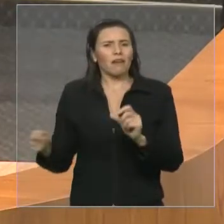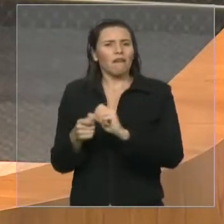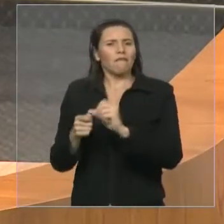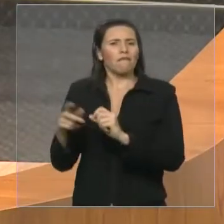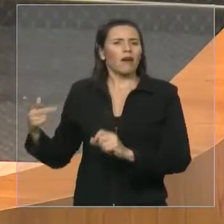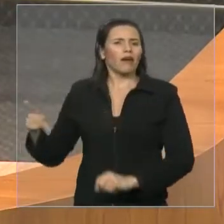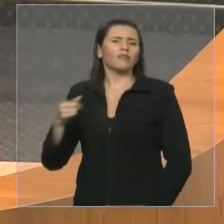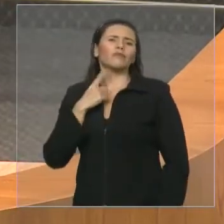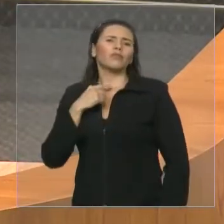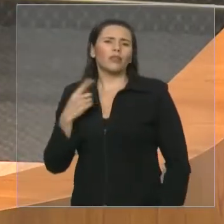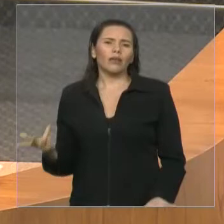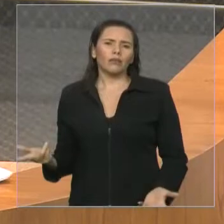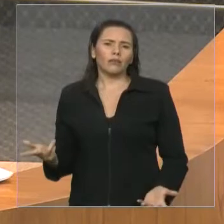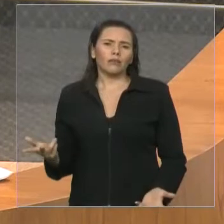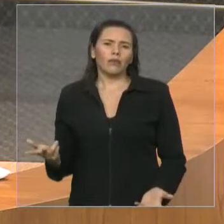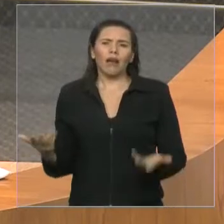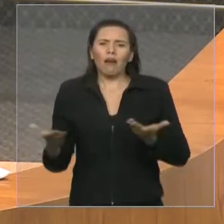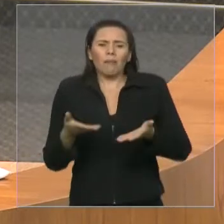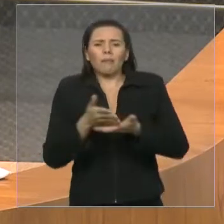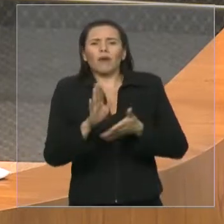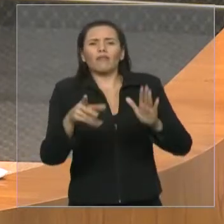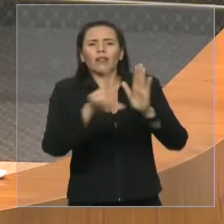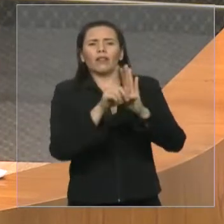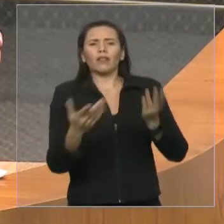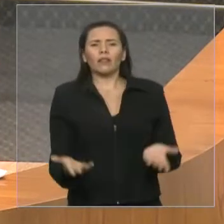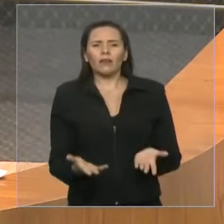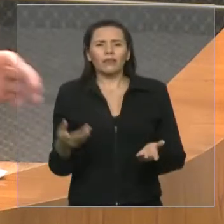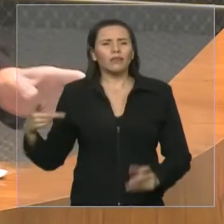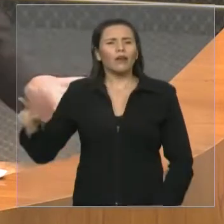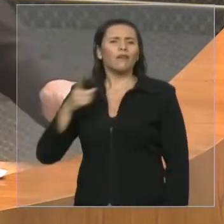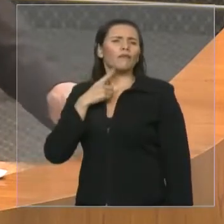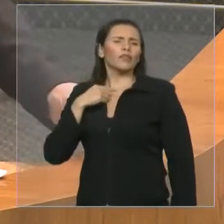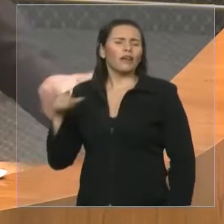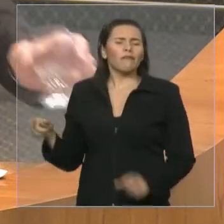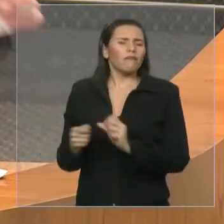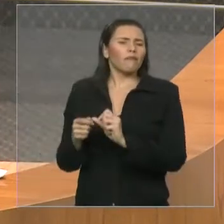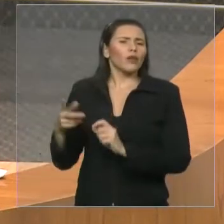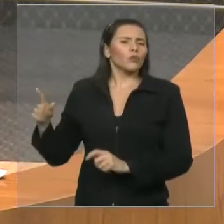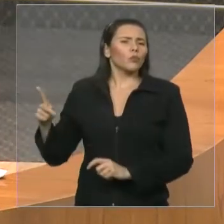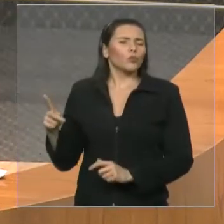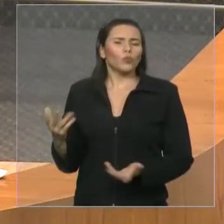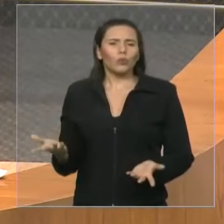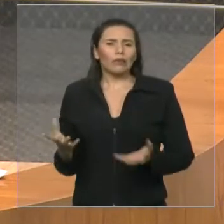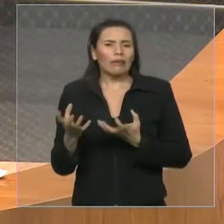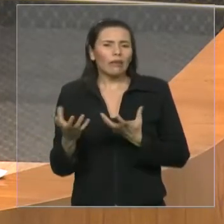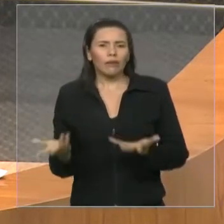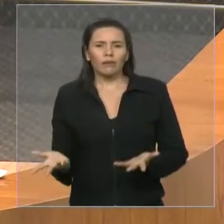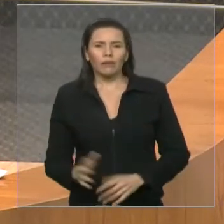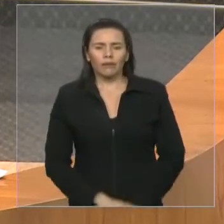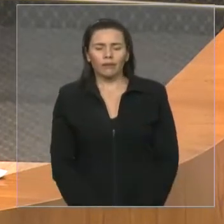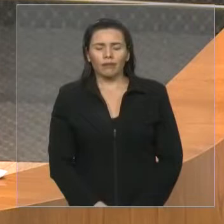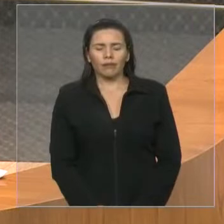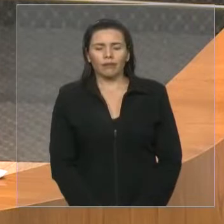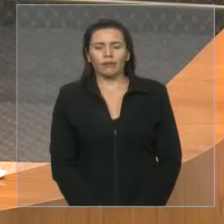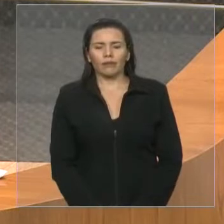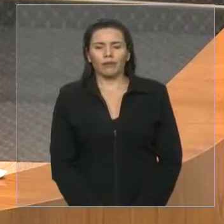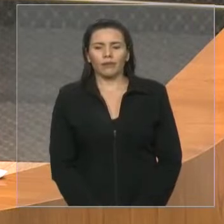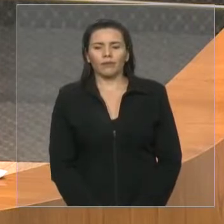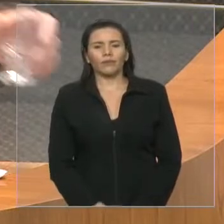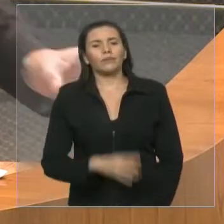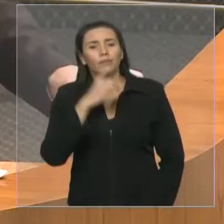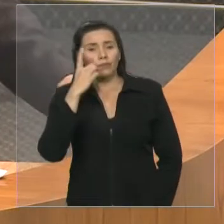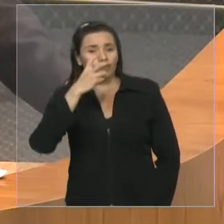Pode fazer só um registro? Não, respalda. Posso fazer só um registro? Não, quantos quiser. Quantos quiser. Não, vou fazer só um mesmo. Deputado Neto, deputado